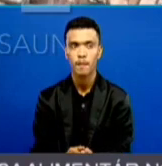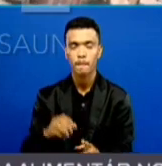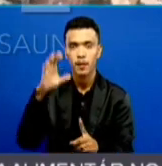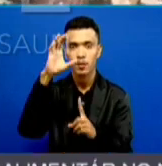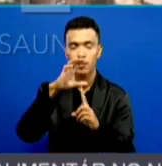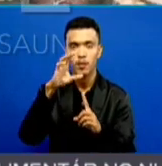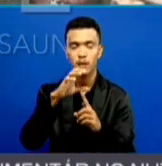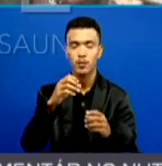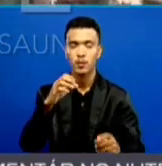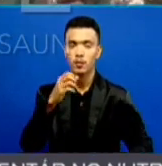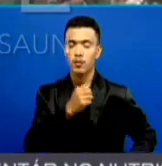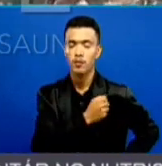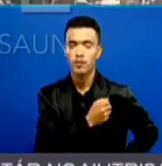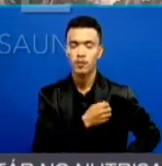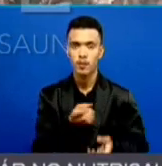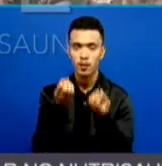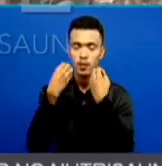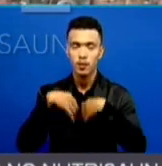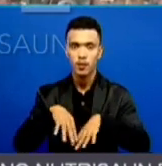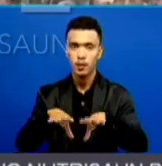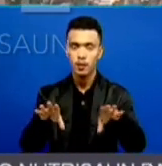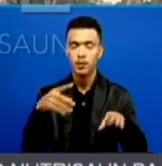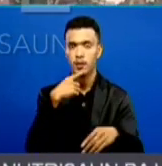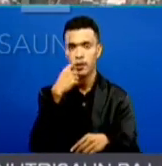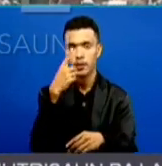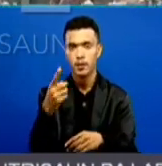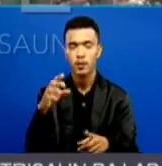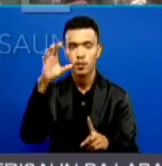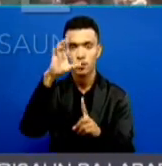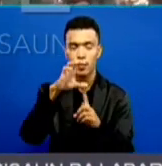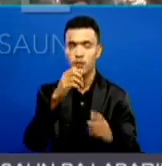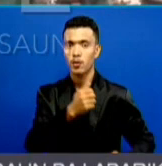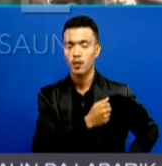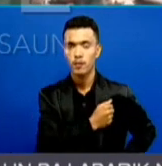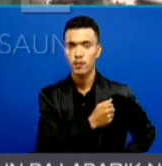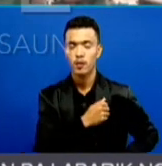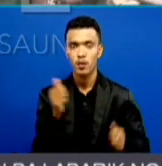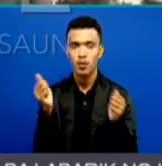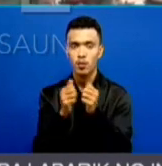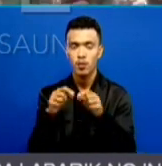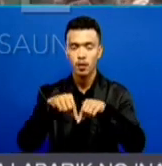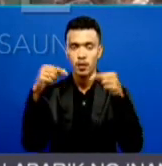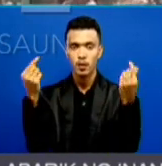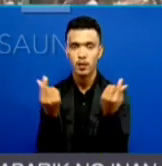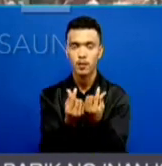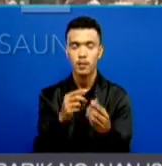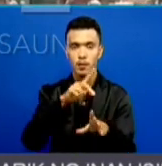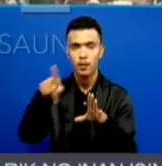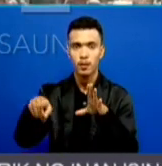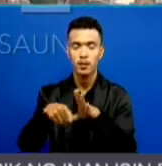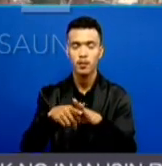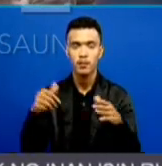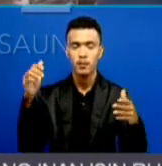Comandante componente naval Comodoro Eugênio das Neves Sateten, comando FFDT li ho equipa Guardião se participa